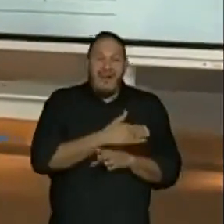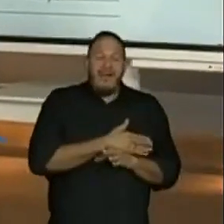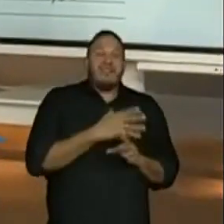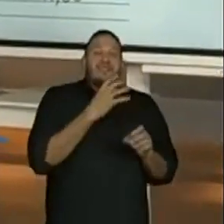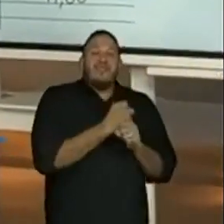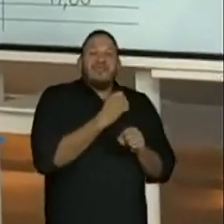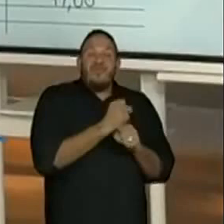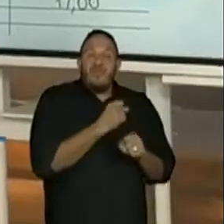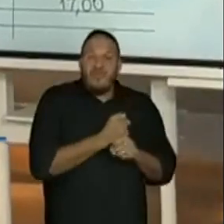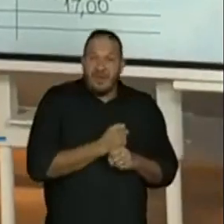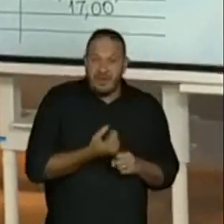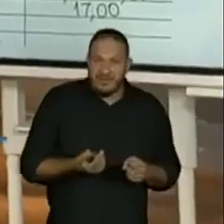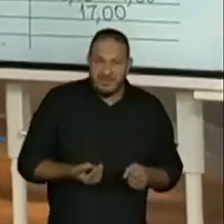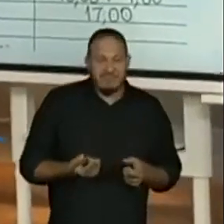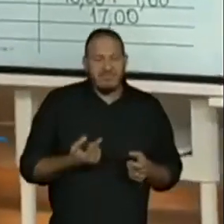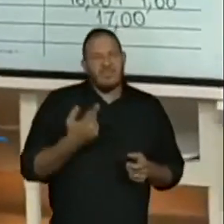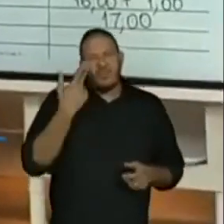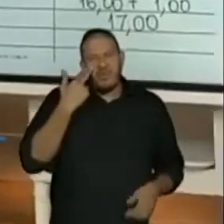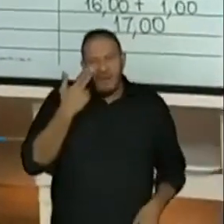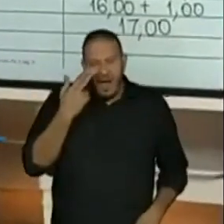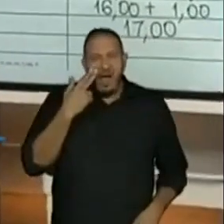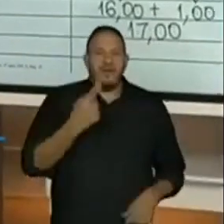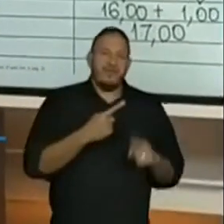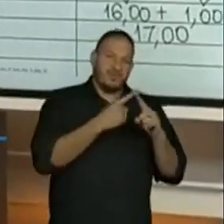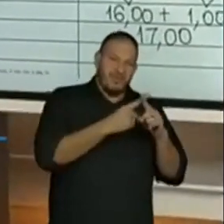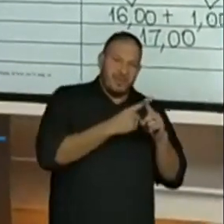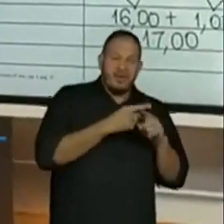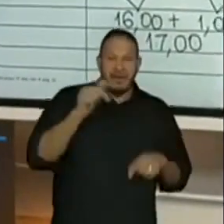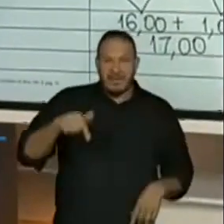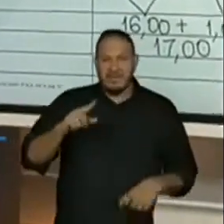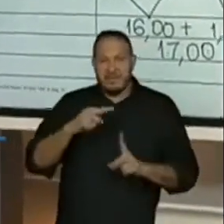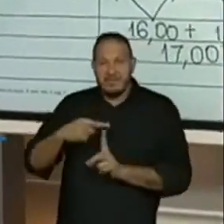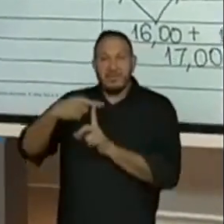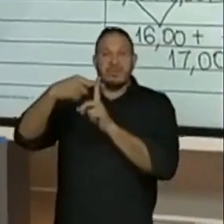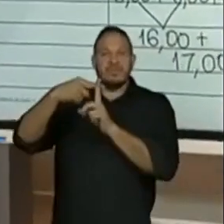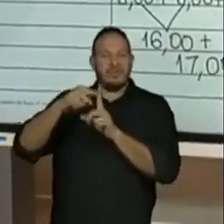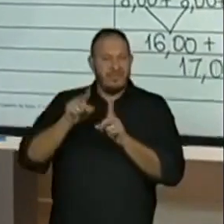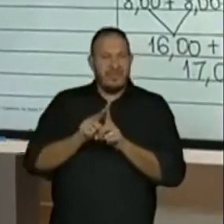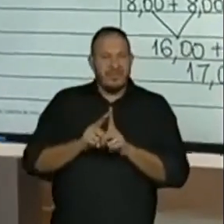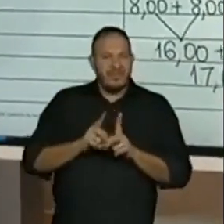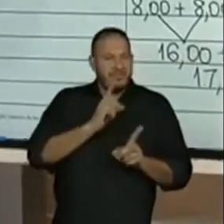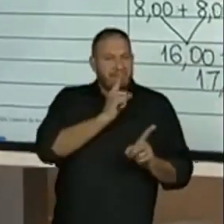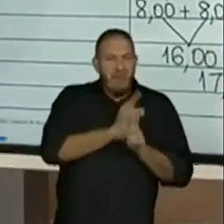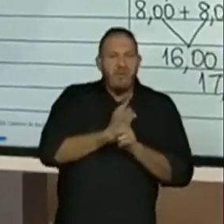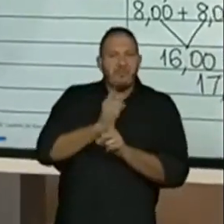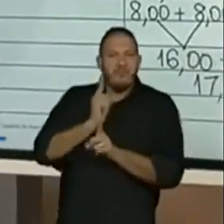fez ali o algoritmo convencional, a multiplicação. Podemos perceber isso?